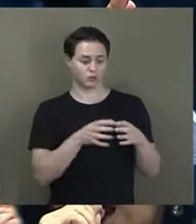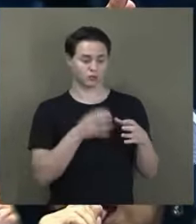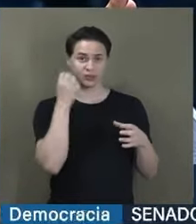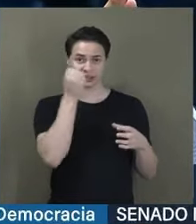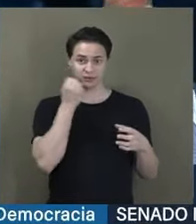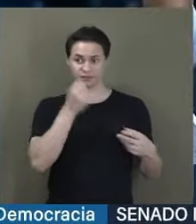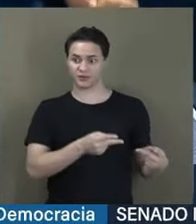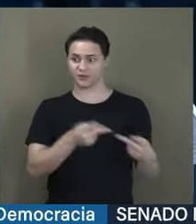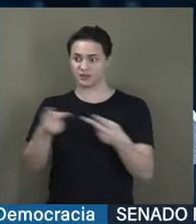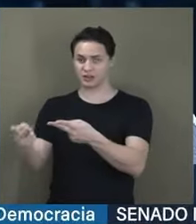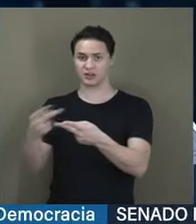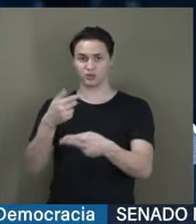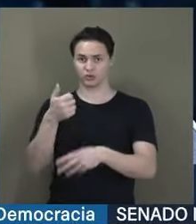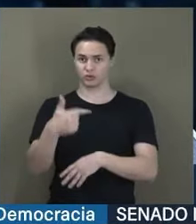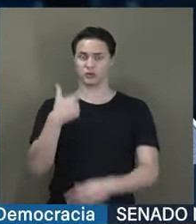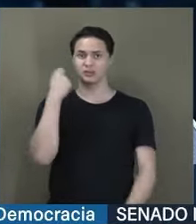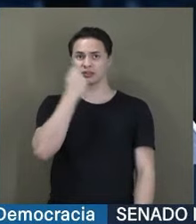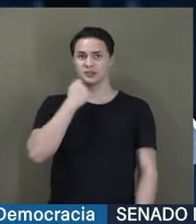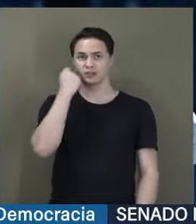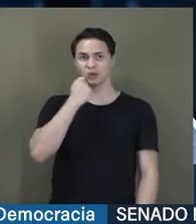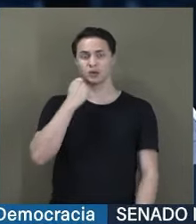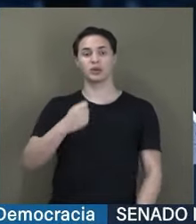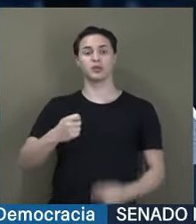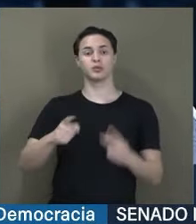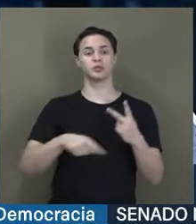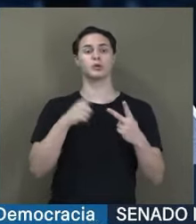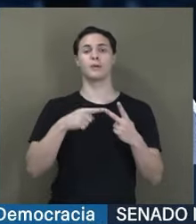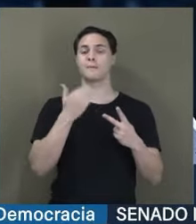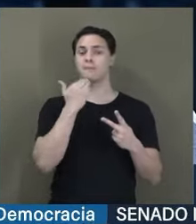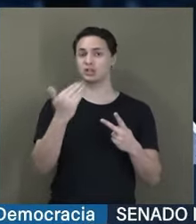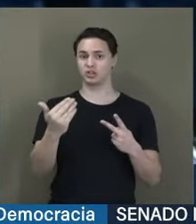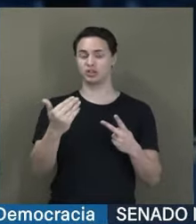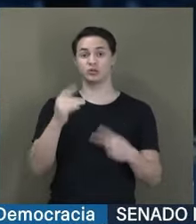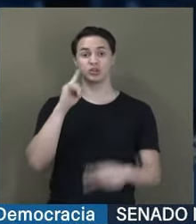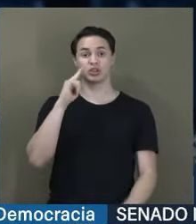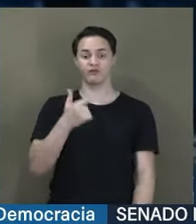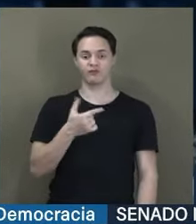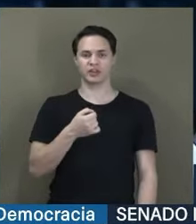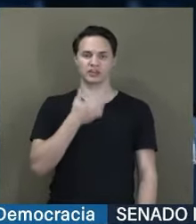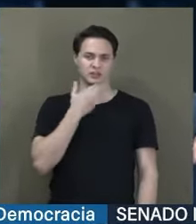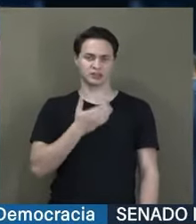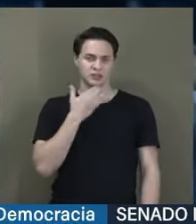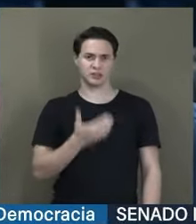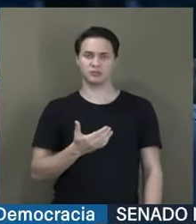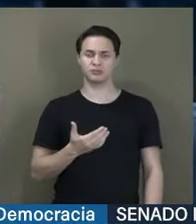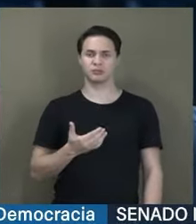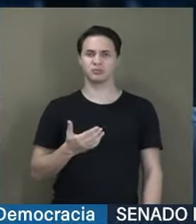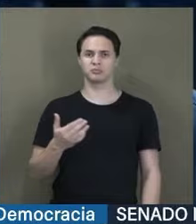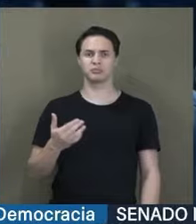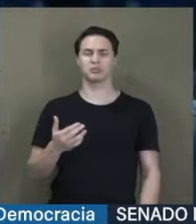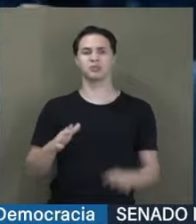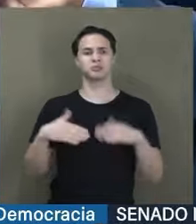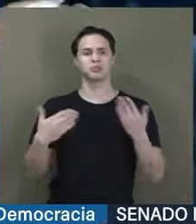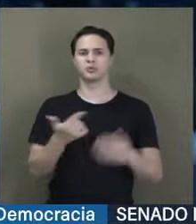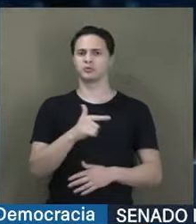senadores aqui, 12 senadores, e o segundo pedido reiterado no dia 20 de dezembro. Ou seja, não existe